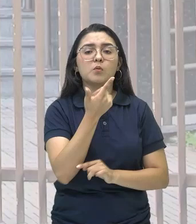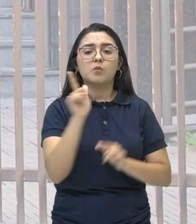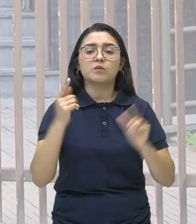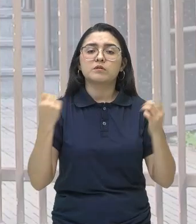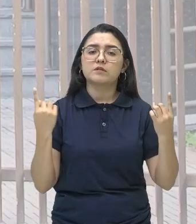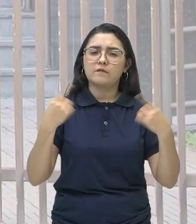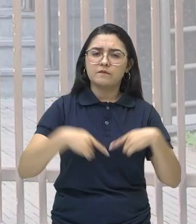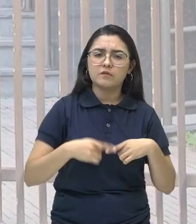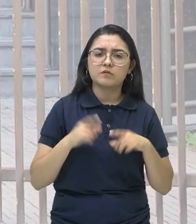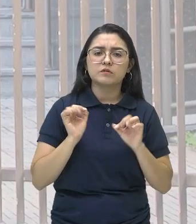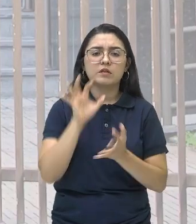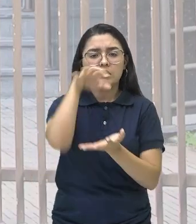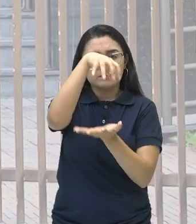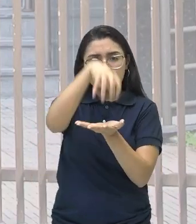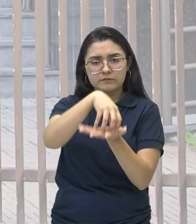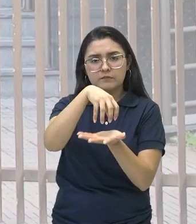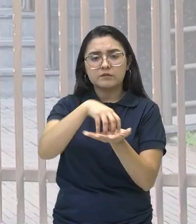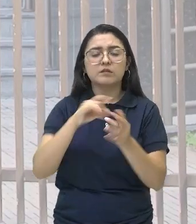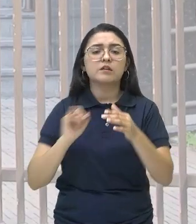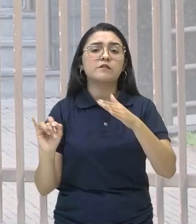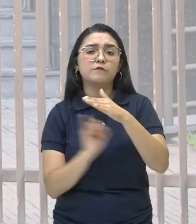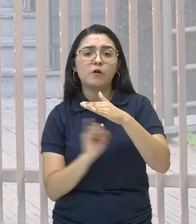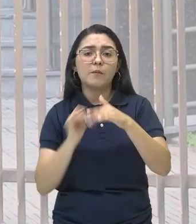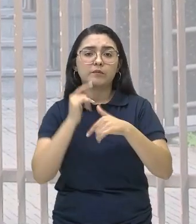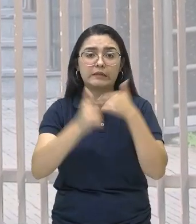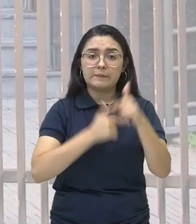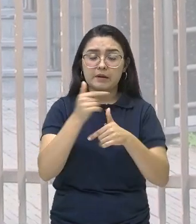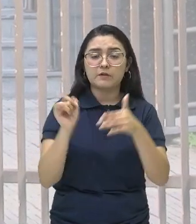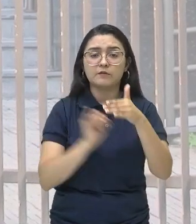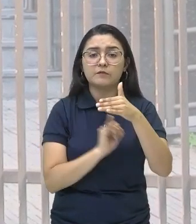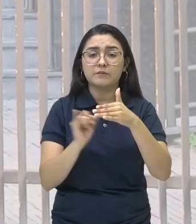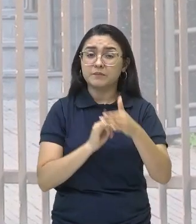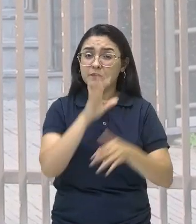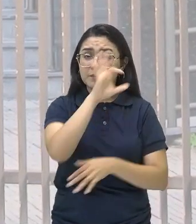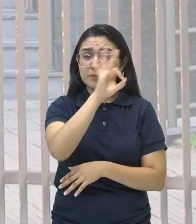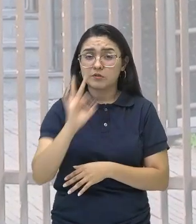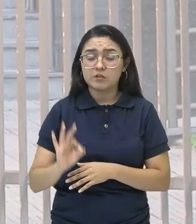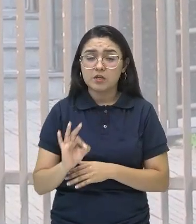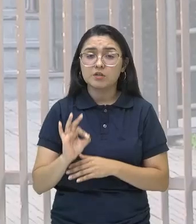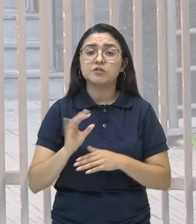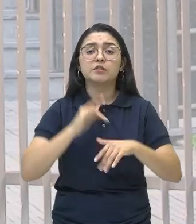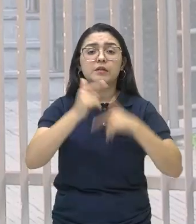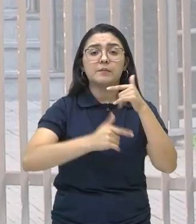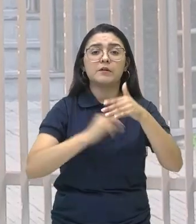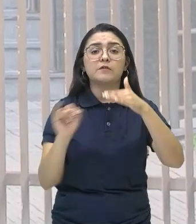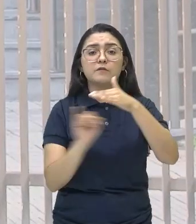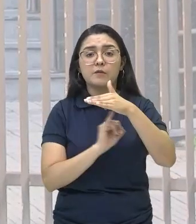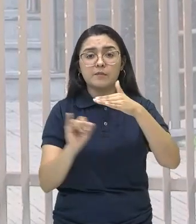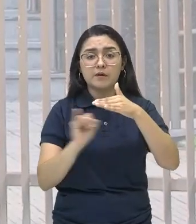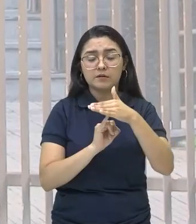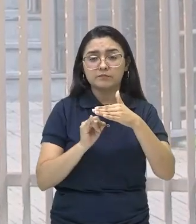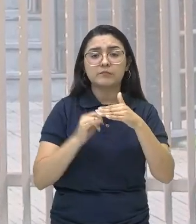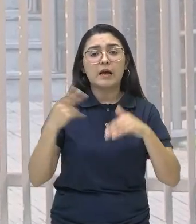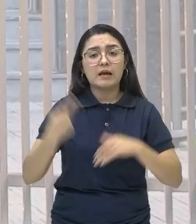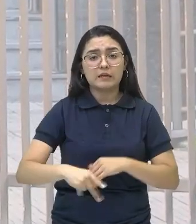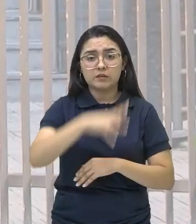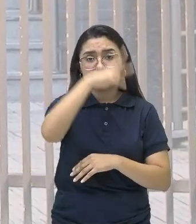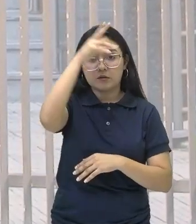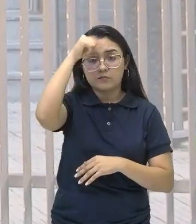desafio, setores informais. A alta taxa de informalidade no trabalho no